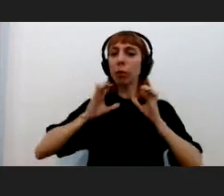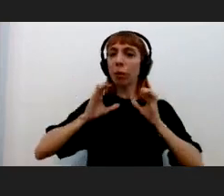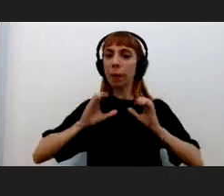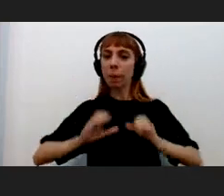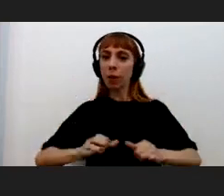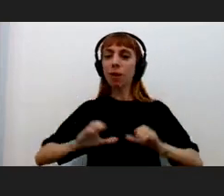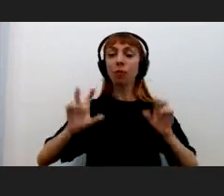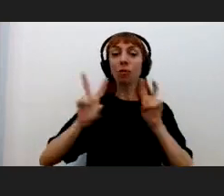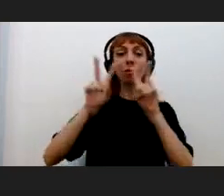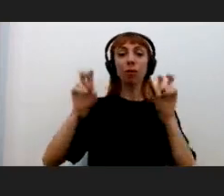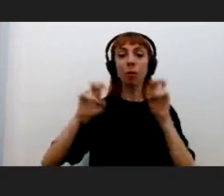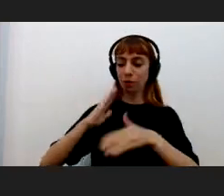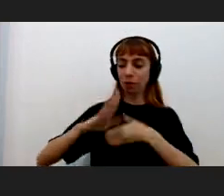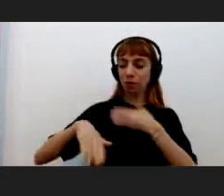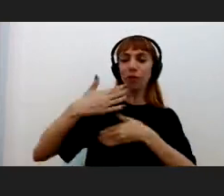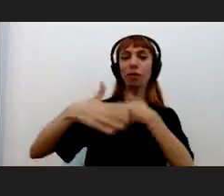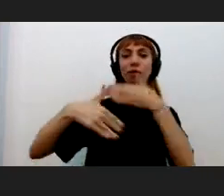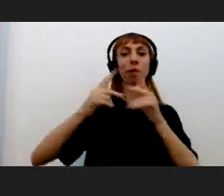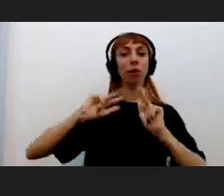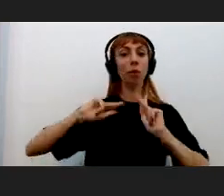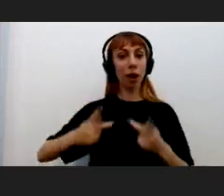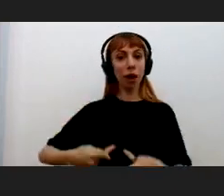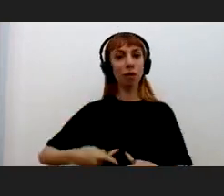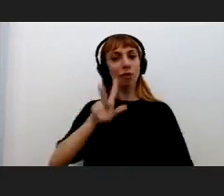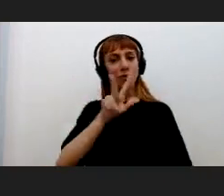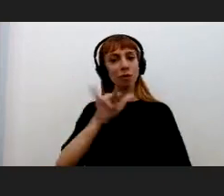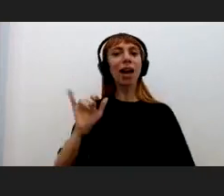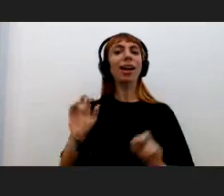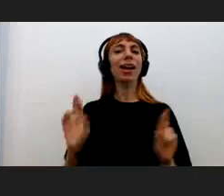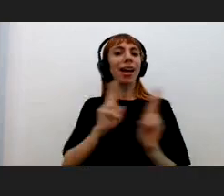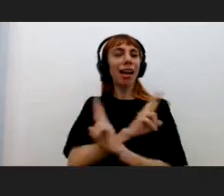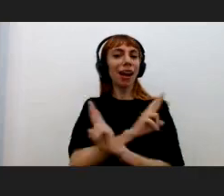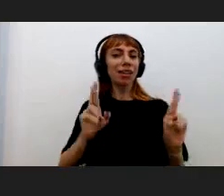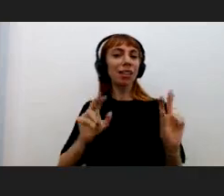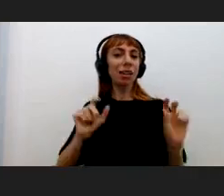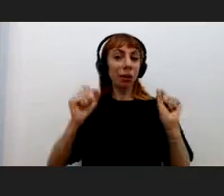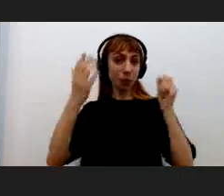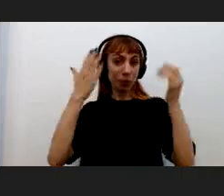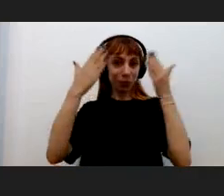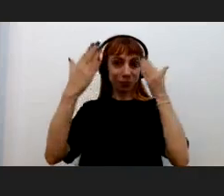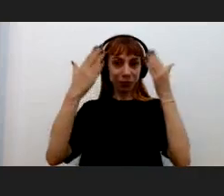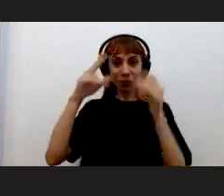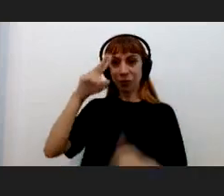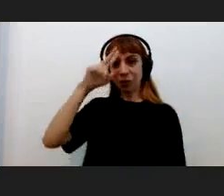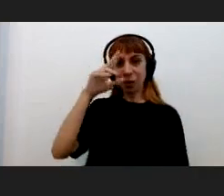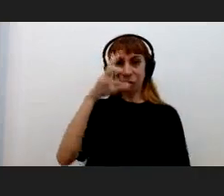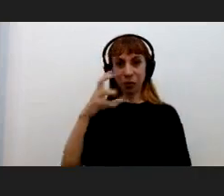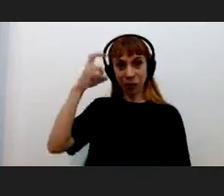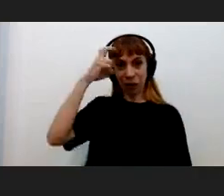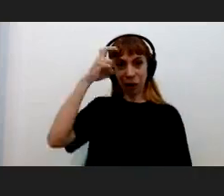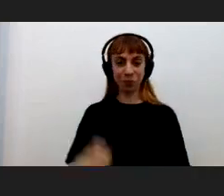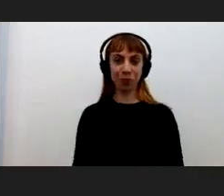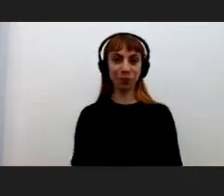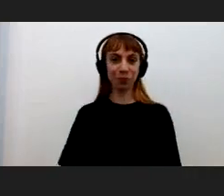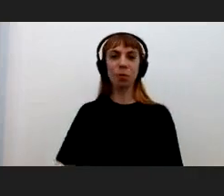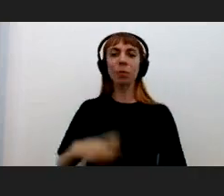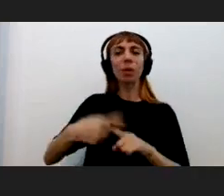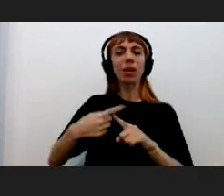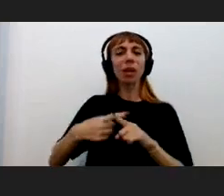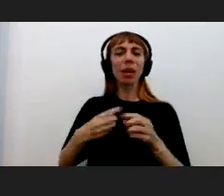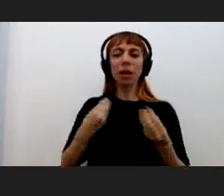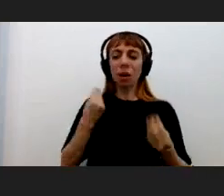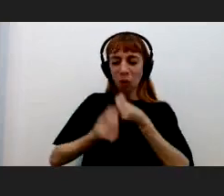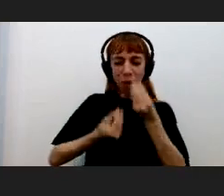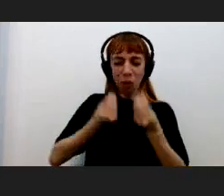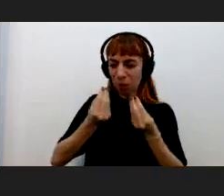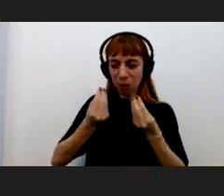psicologia histórico-cultural, pensando que talvez aquilo que torna a gente especificamente humano,